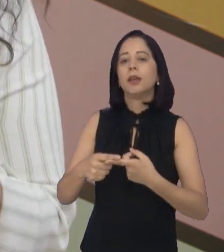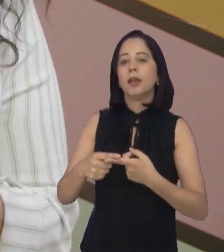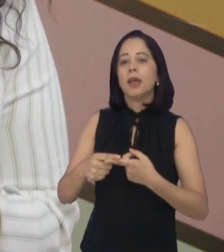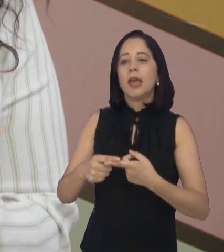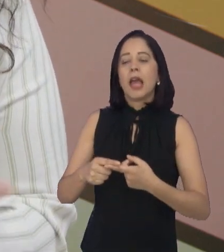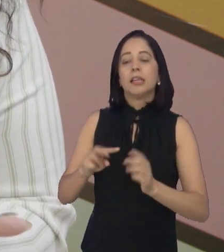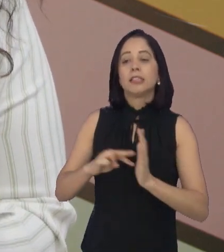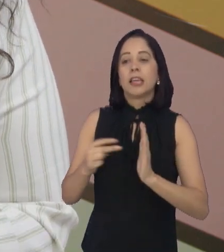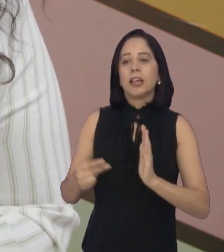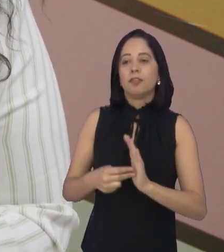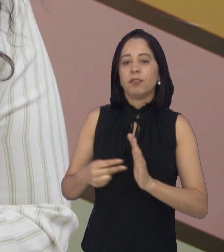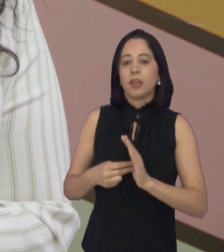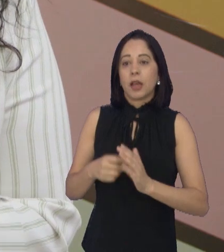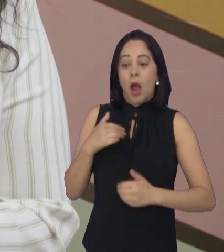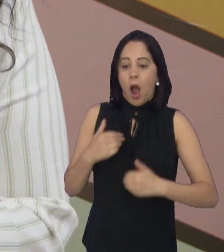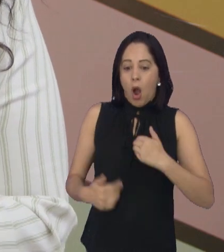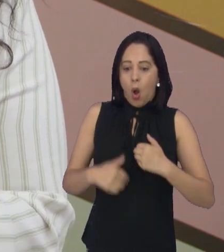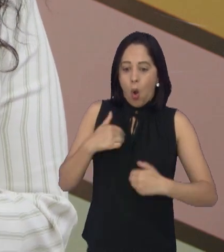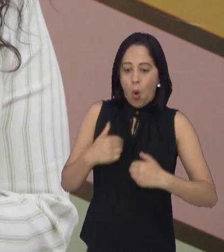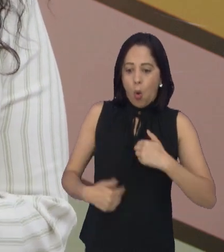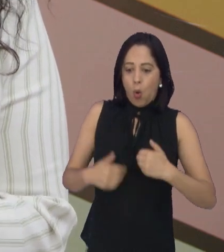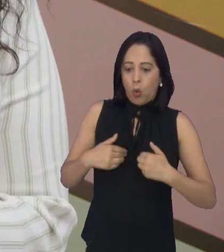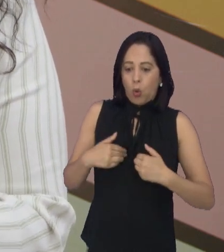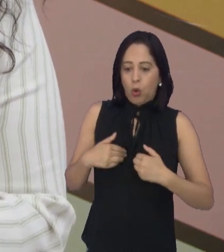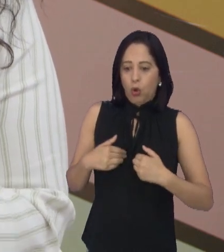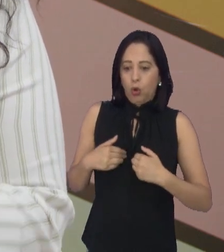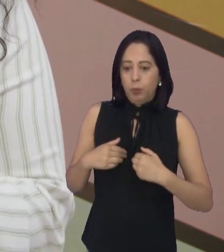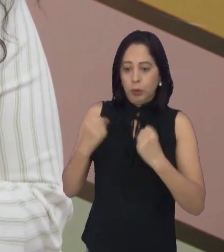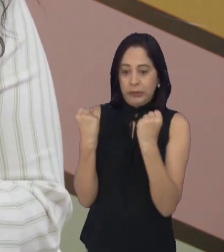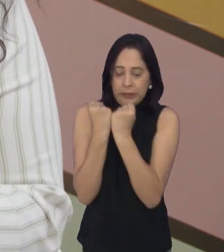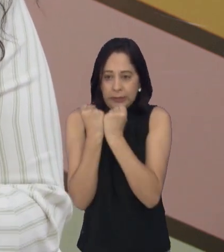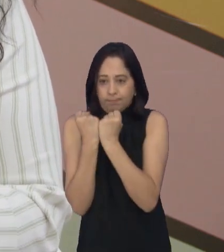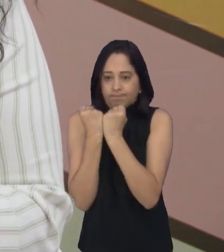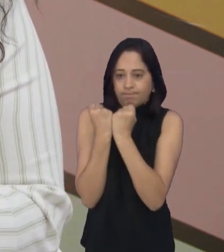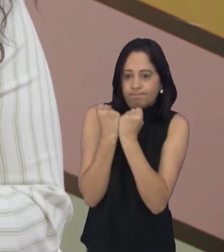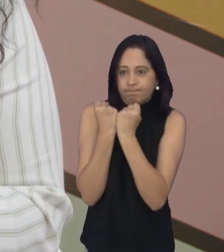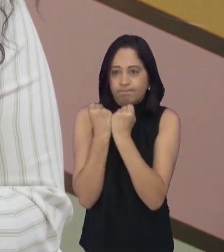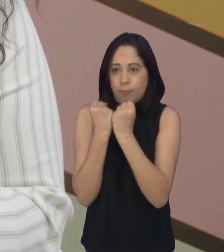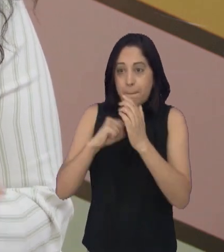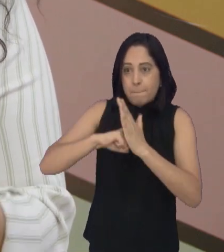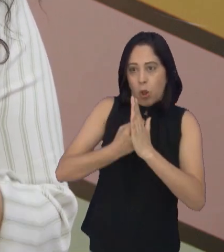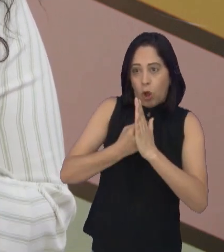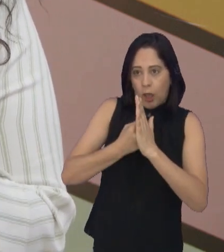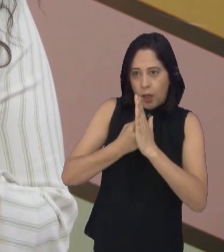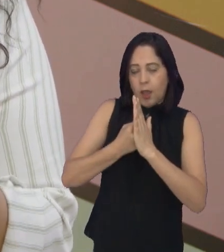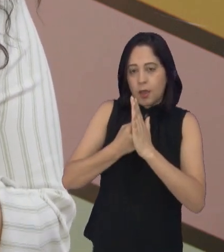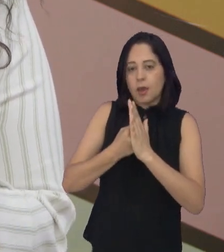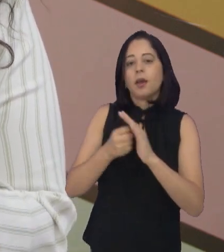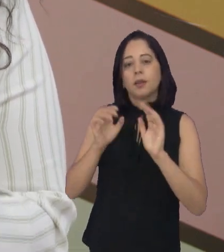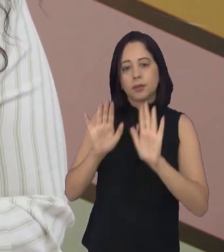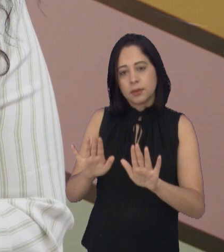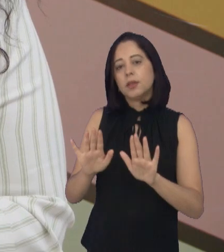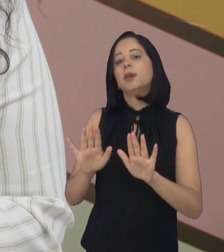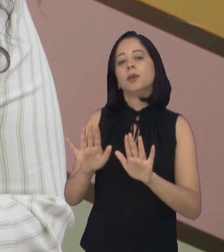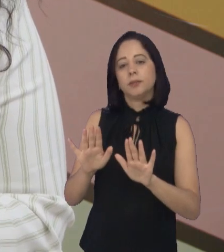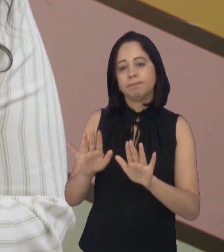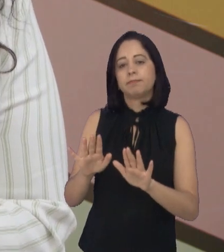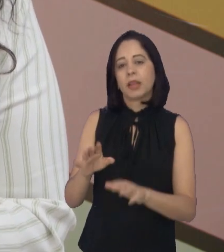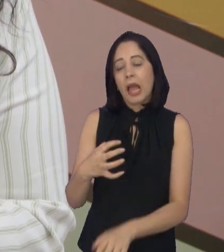te proteger mesmo, né? Ele quer que você se proteja, então ele vai avisar, tem alguma coisa errada acontecendo. E aí você começa a